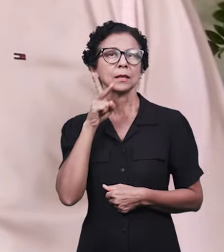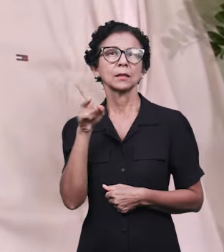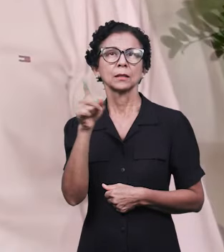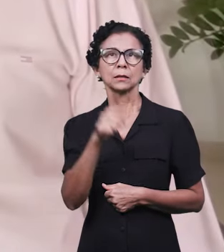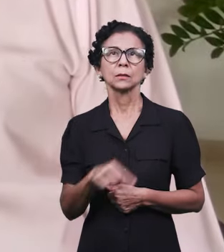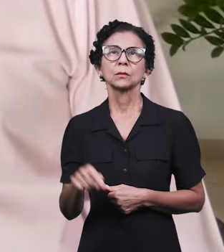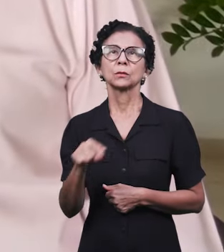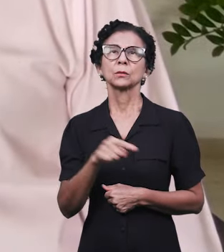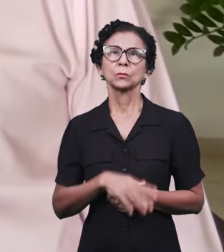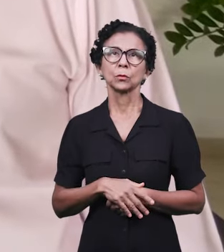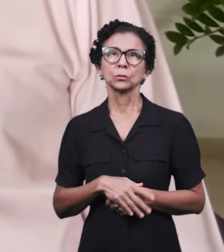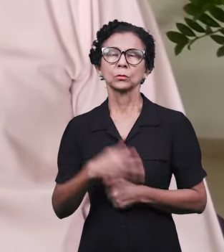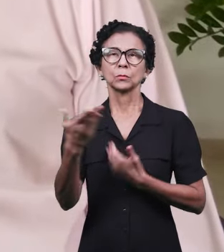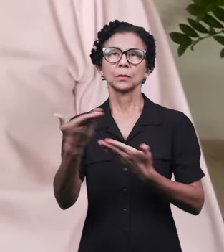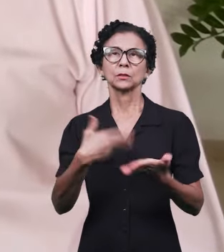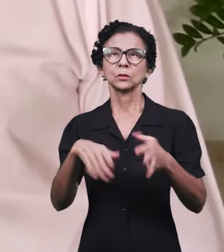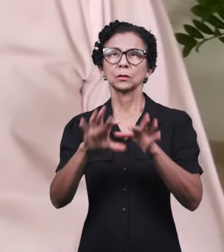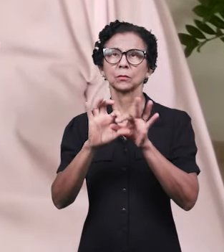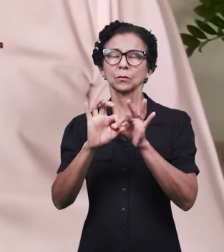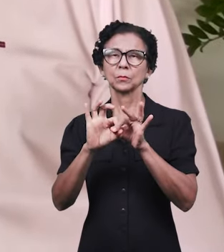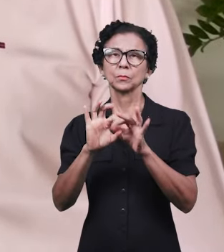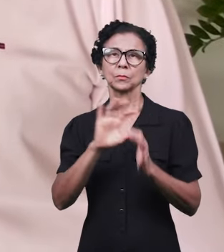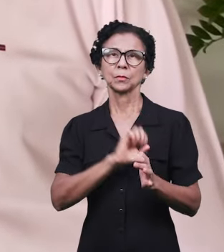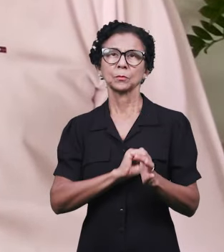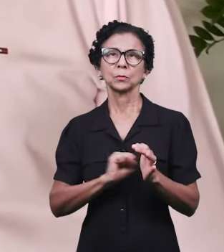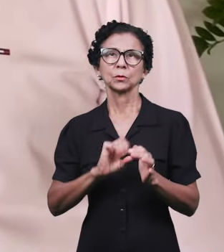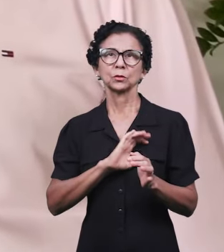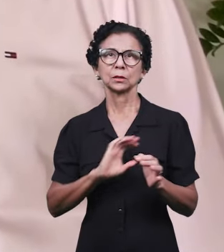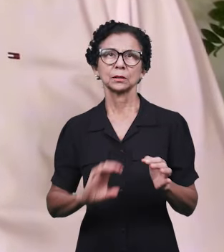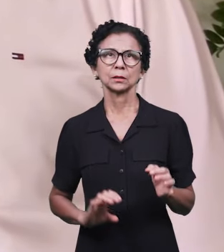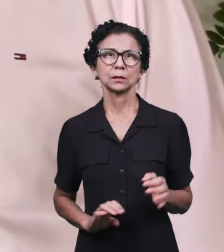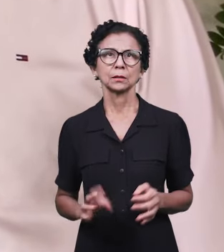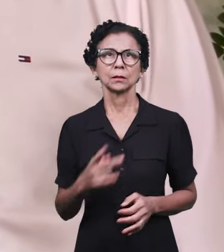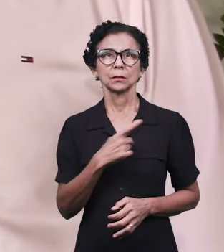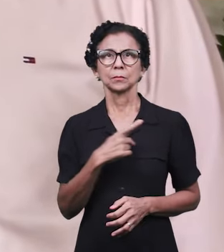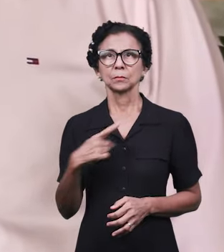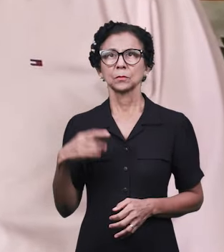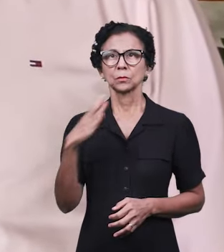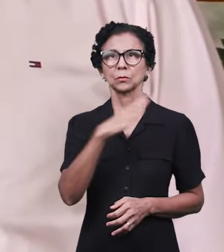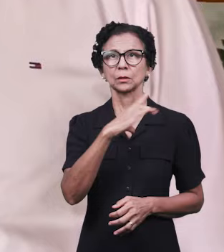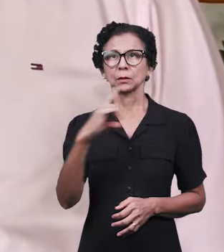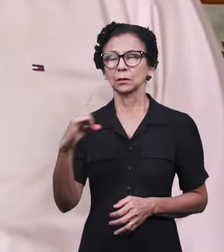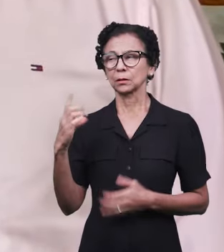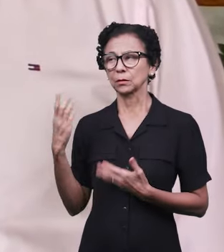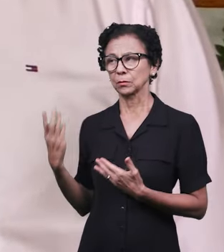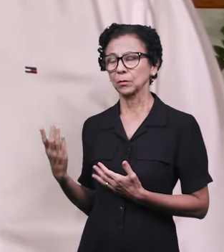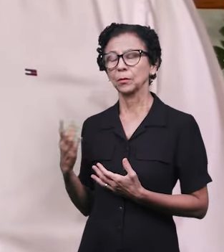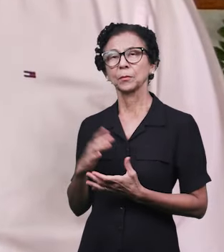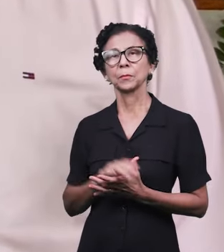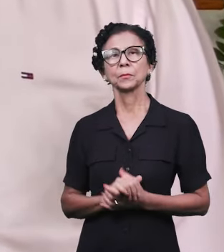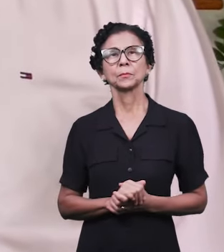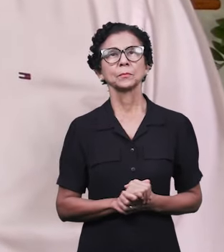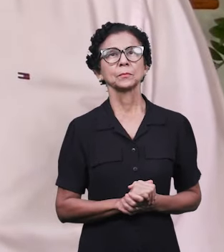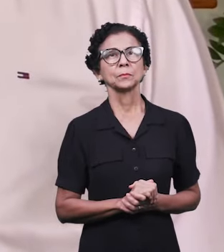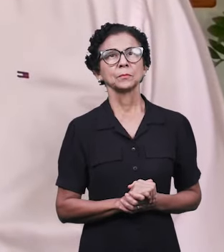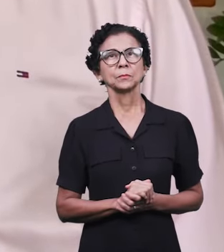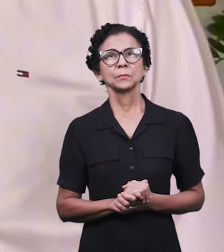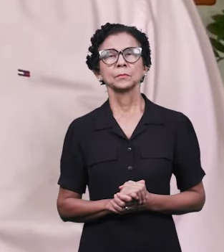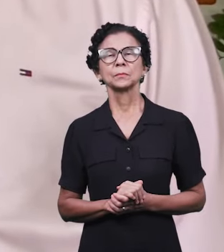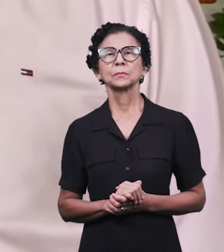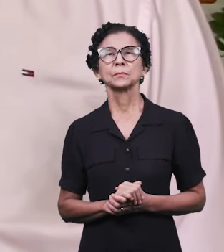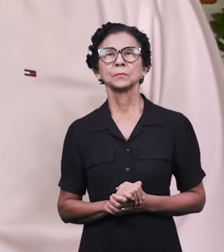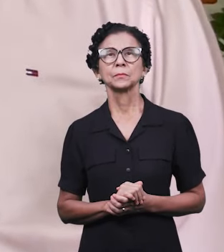mensagem. Nossa paz do Senhor, nós estamos aqui na igreja de Tangará da Serra, com os cuidados